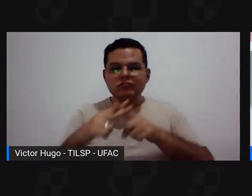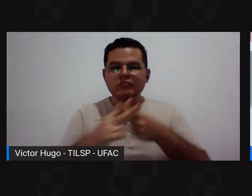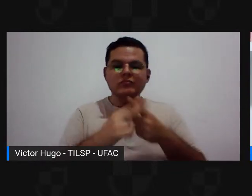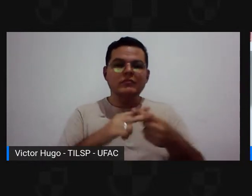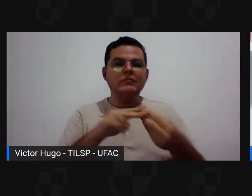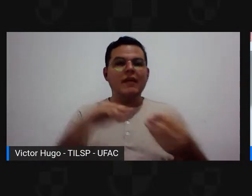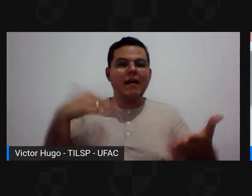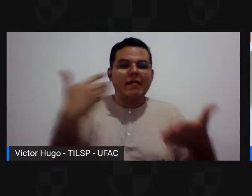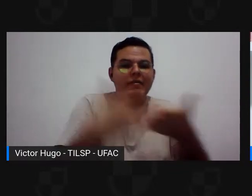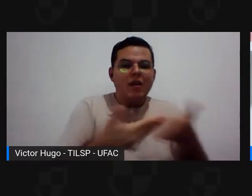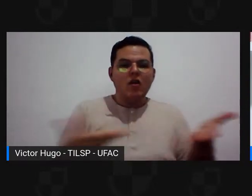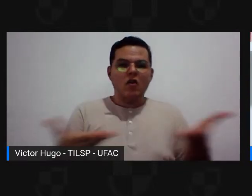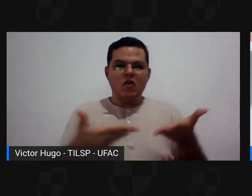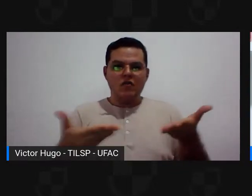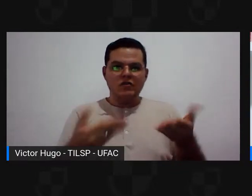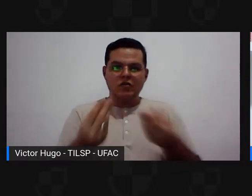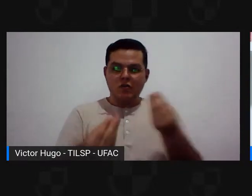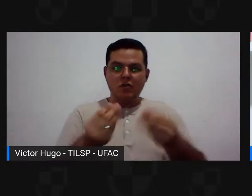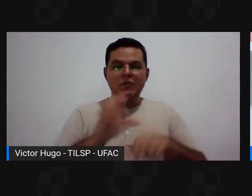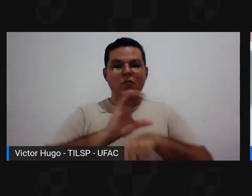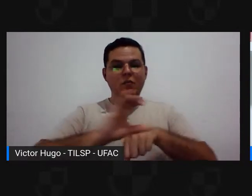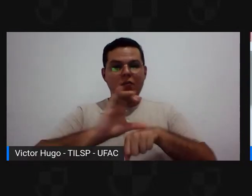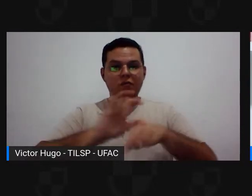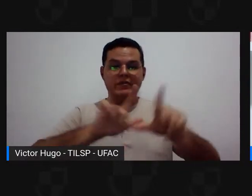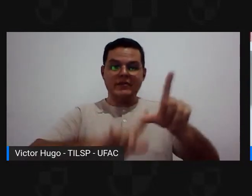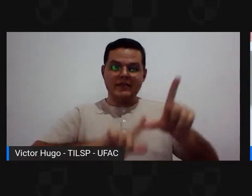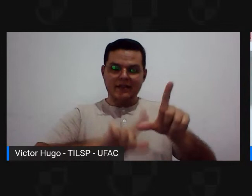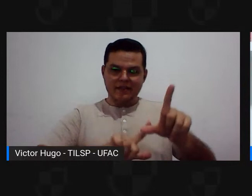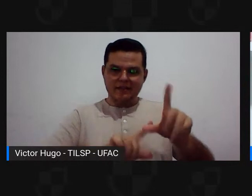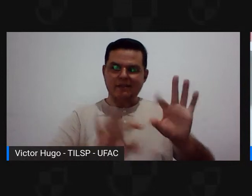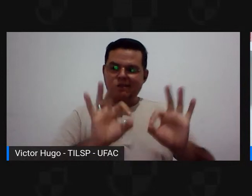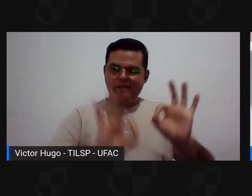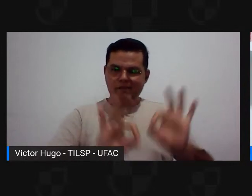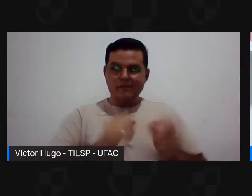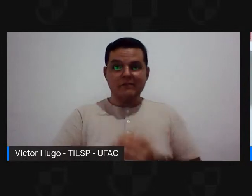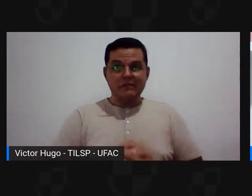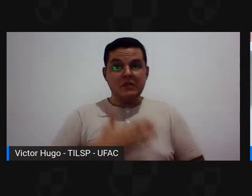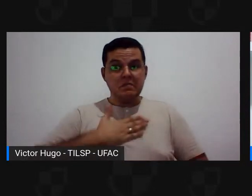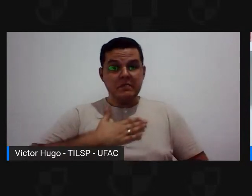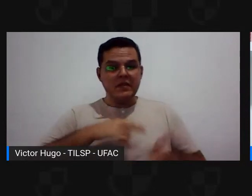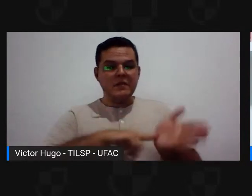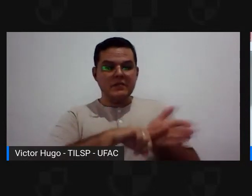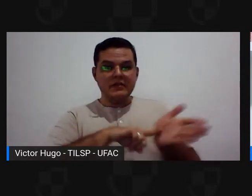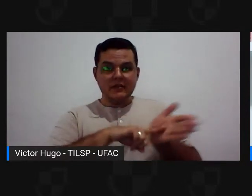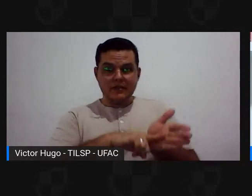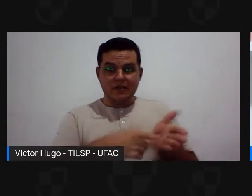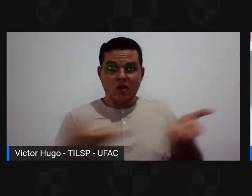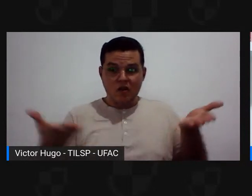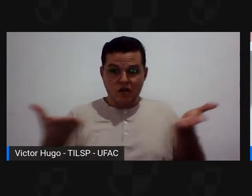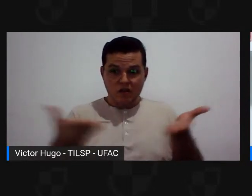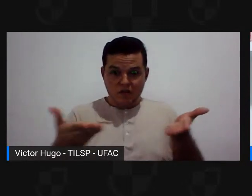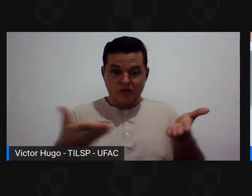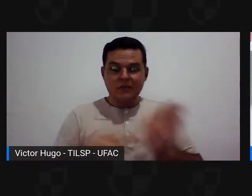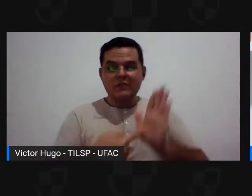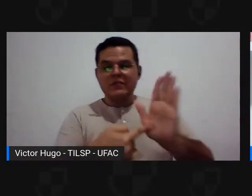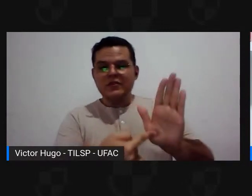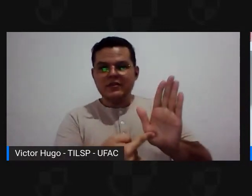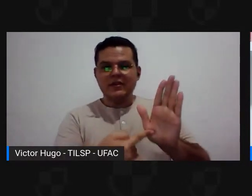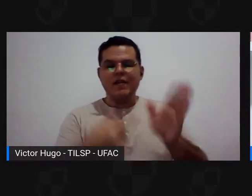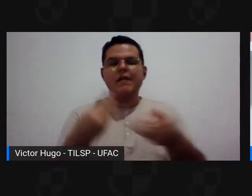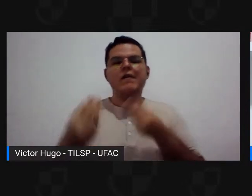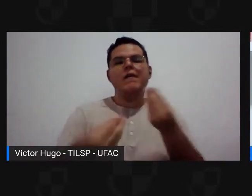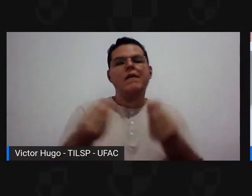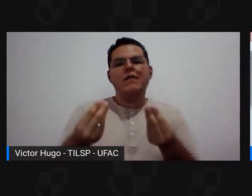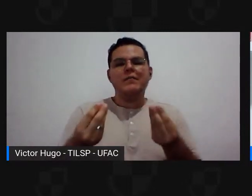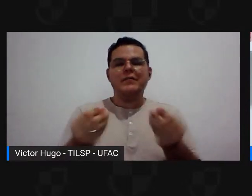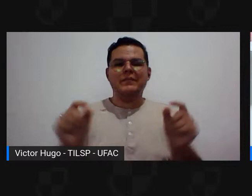Então, a minha pesquisa, minha contribuição nessa tarde é no sentido de mostrar como o curso de